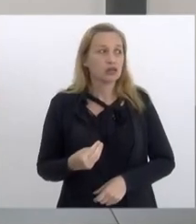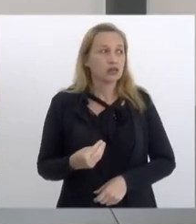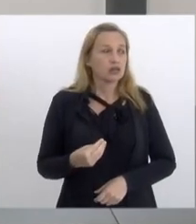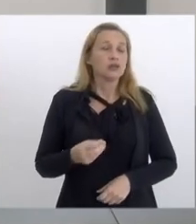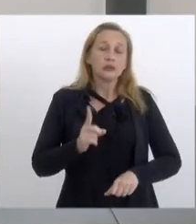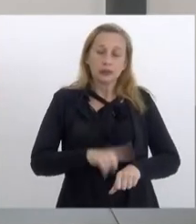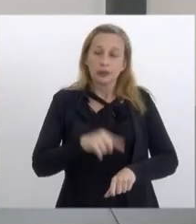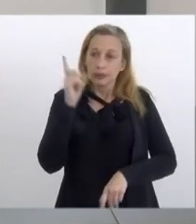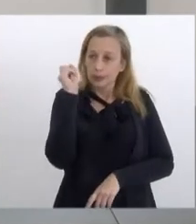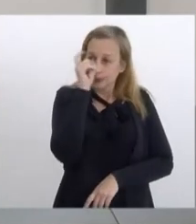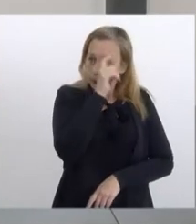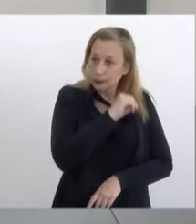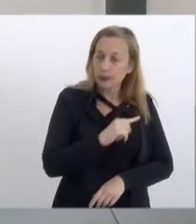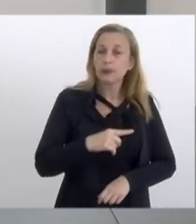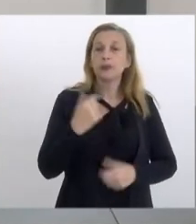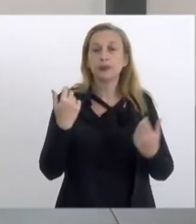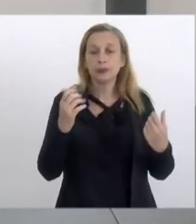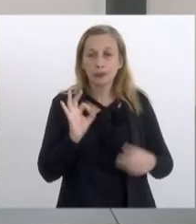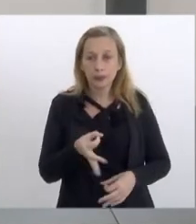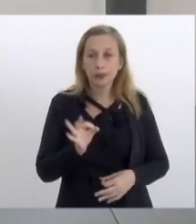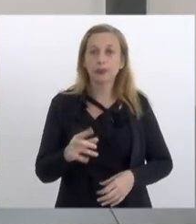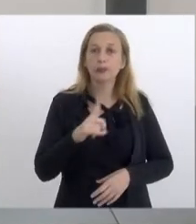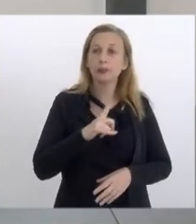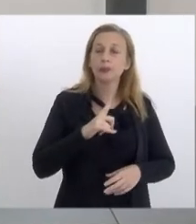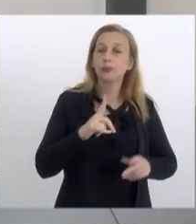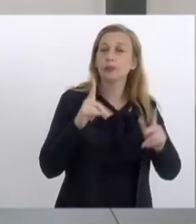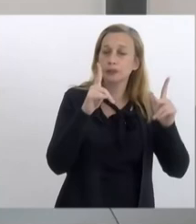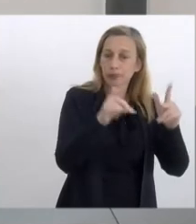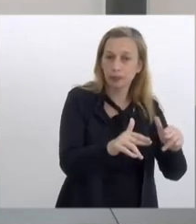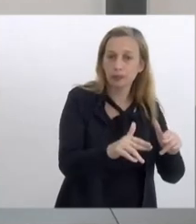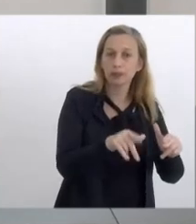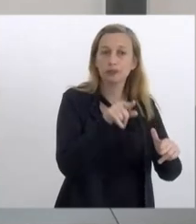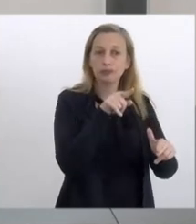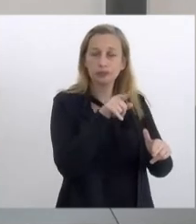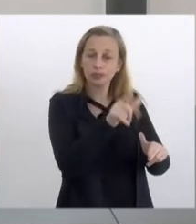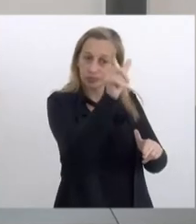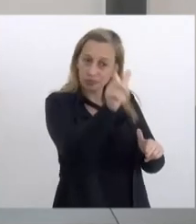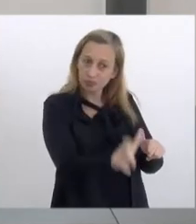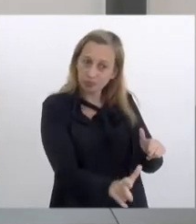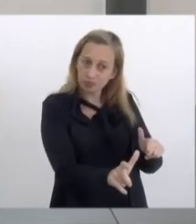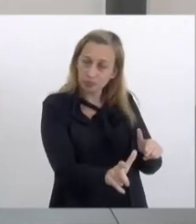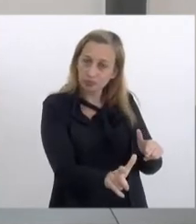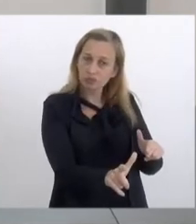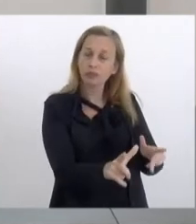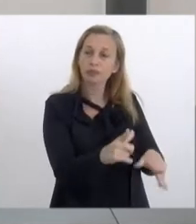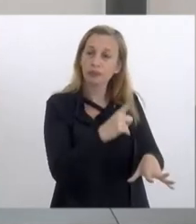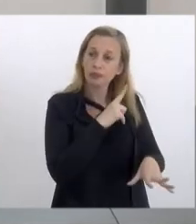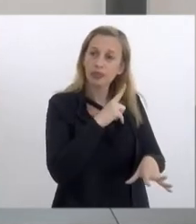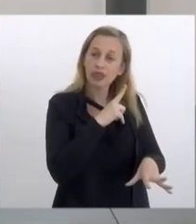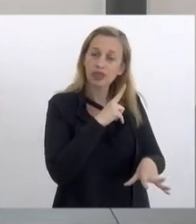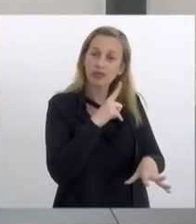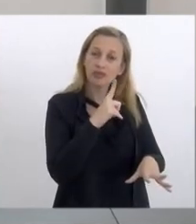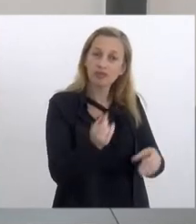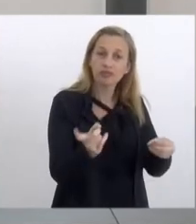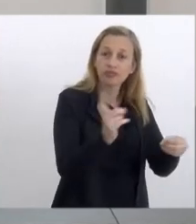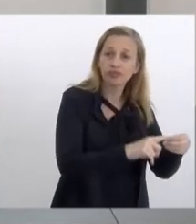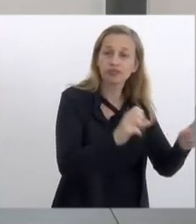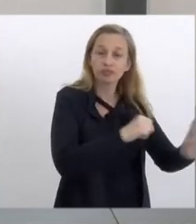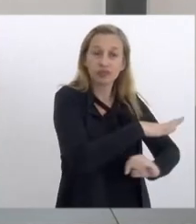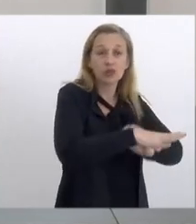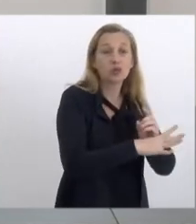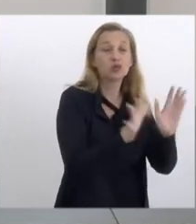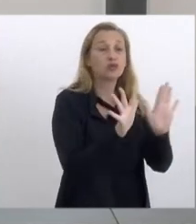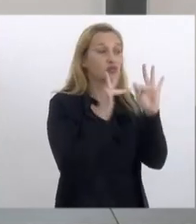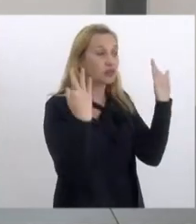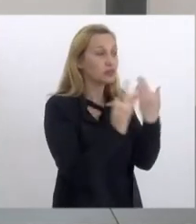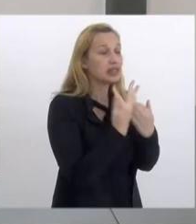muito difícil e eu tenho certeza que da mesma forma que a vossa pessoa obteve essa ressocialização, hoje tem uma família linda,